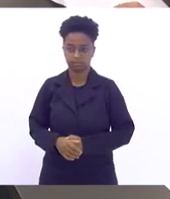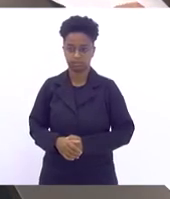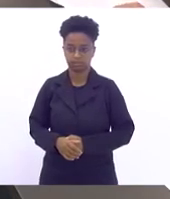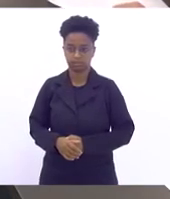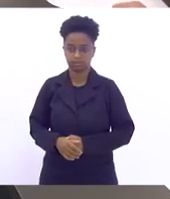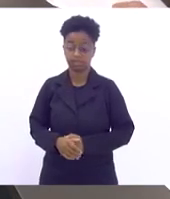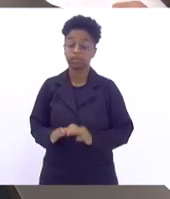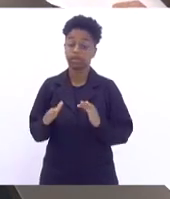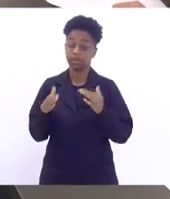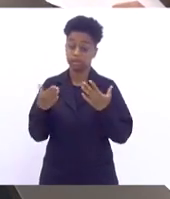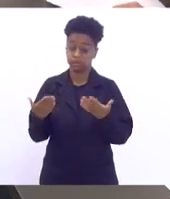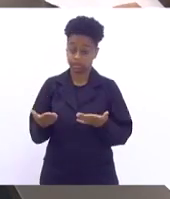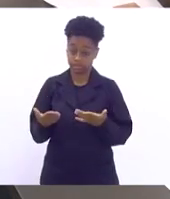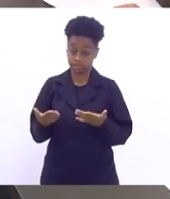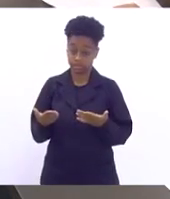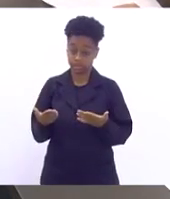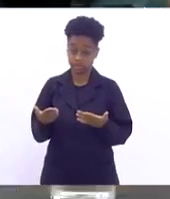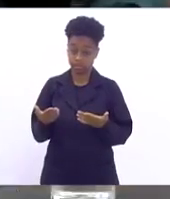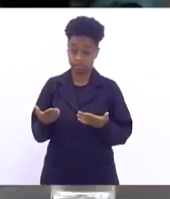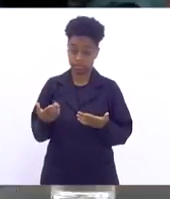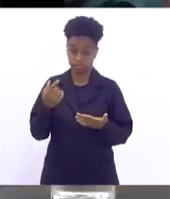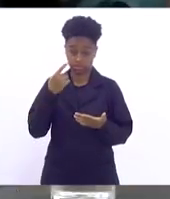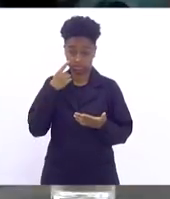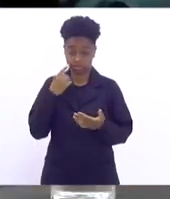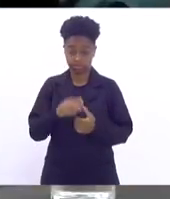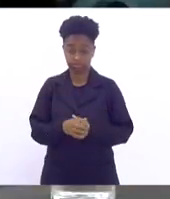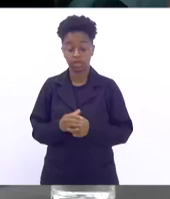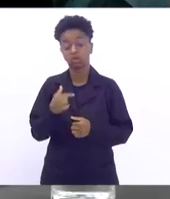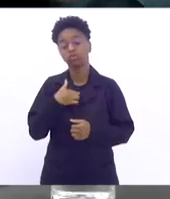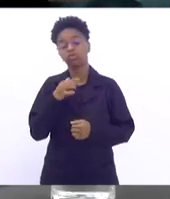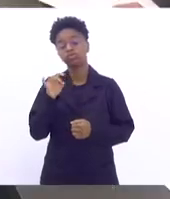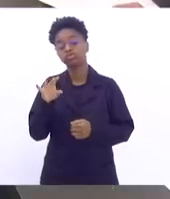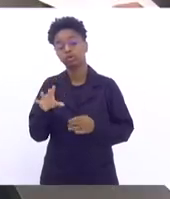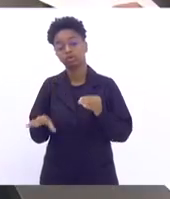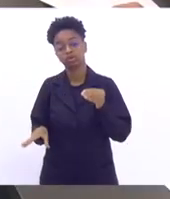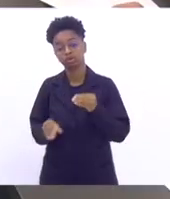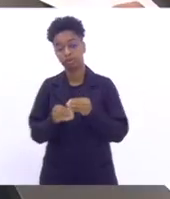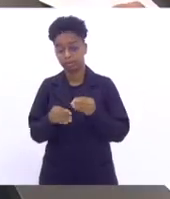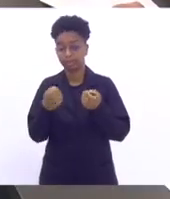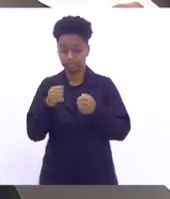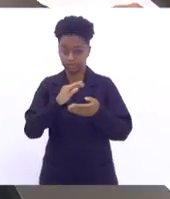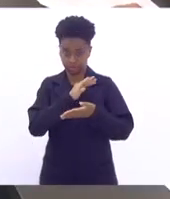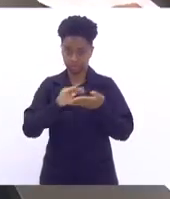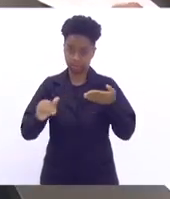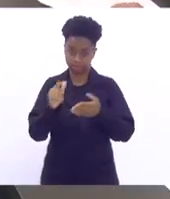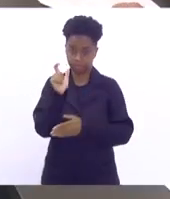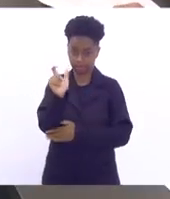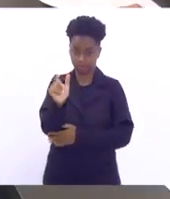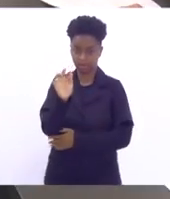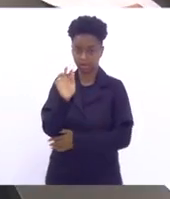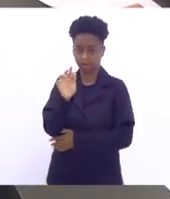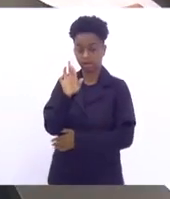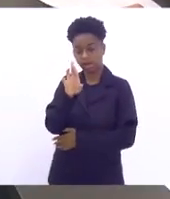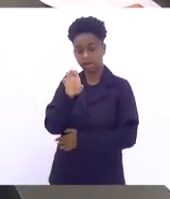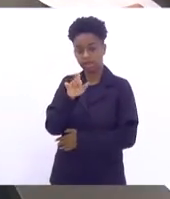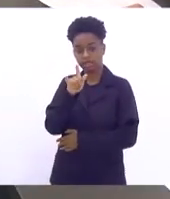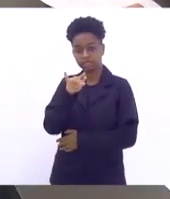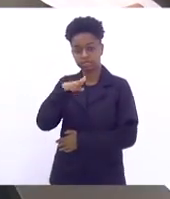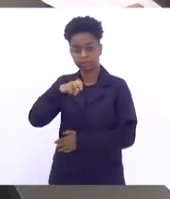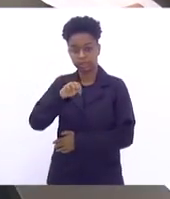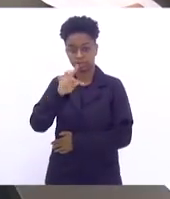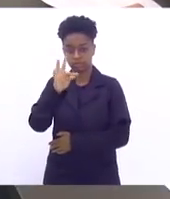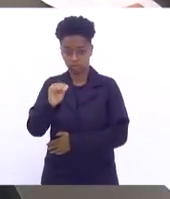então depois era só vou fazer o seguinte de fato tem que tirar a palavra Regimento Pois é boa tarde